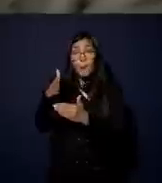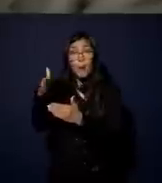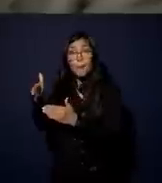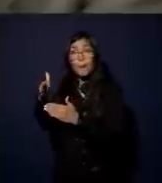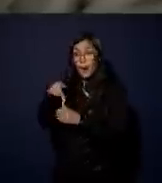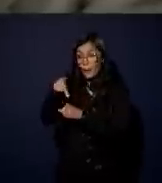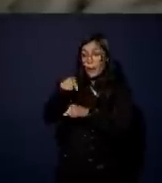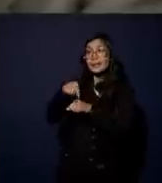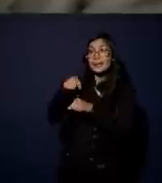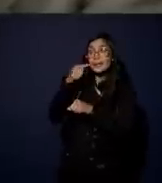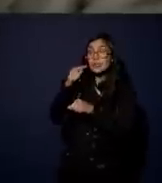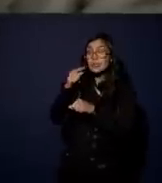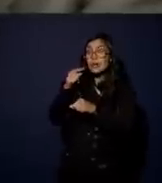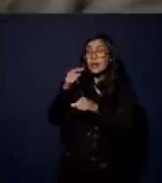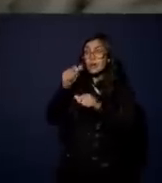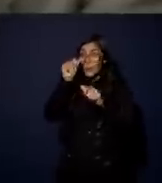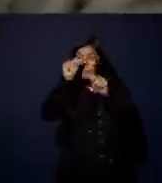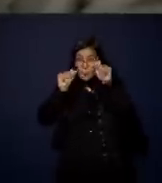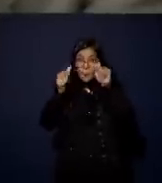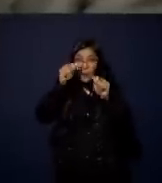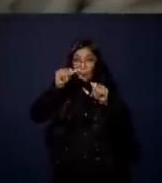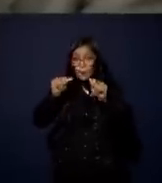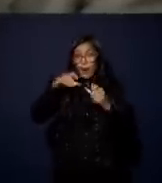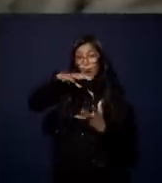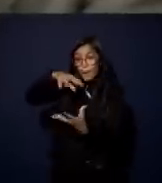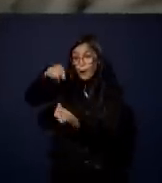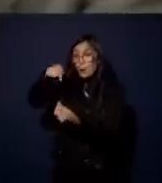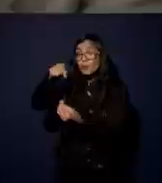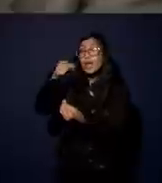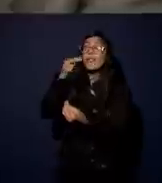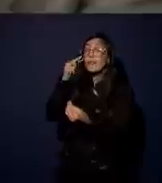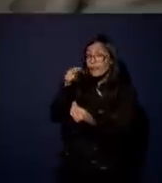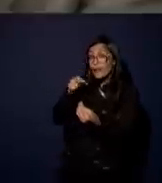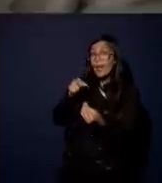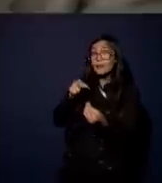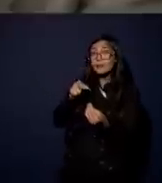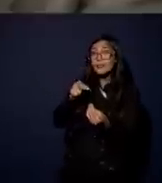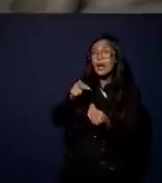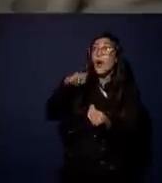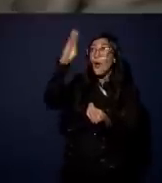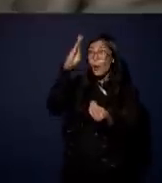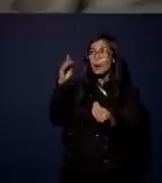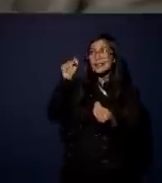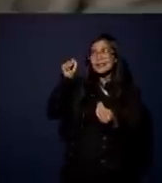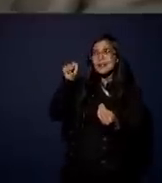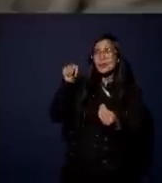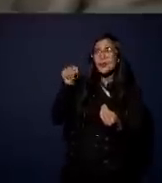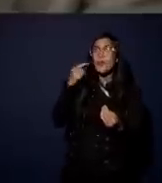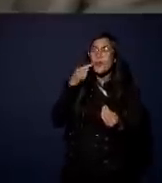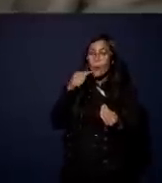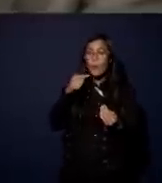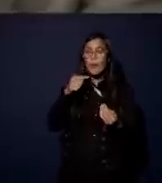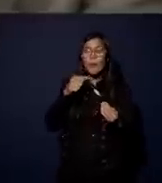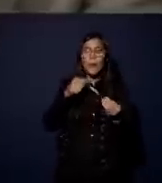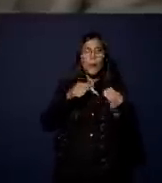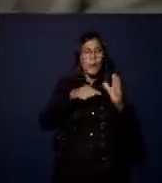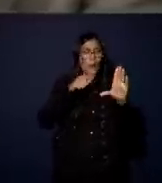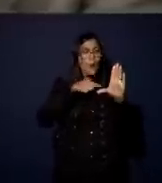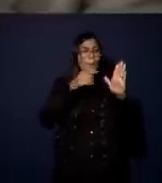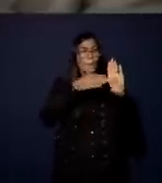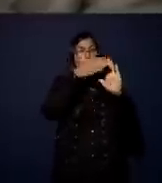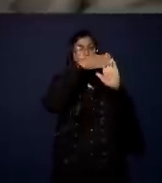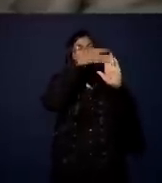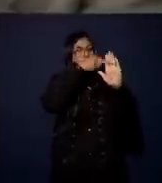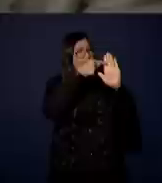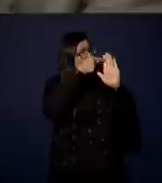mapeia o mundo tem lá o Brasil né na sua lista bem alto se não era o primeiro